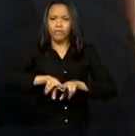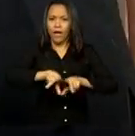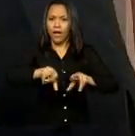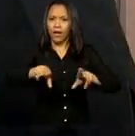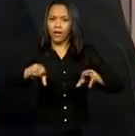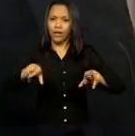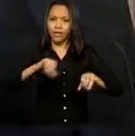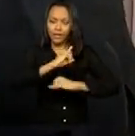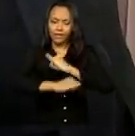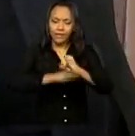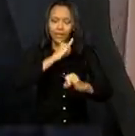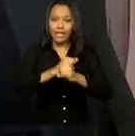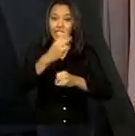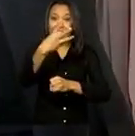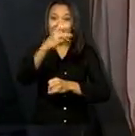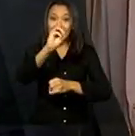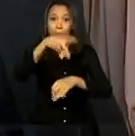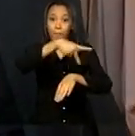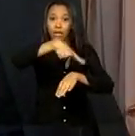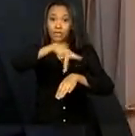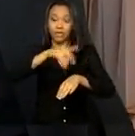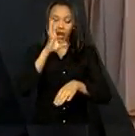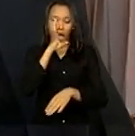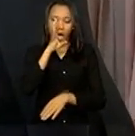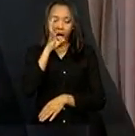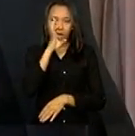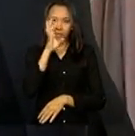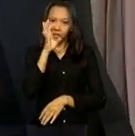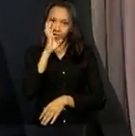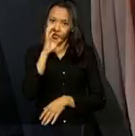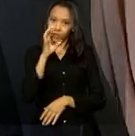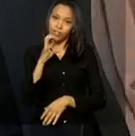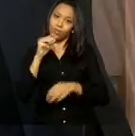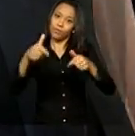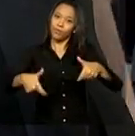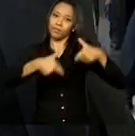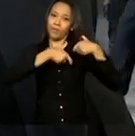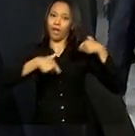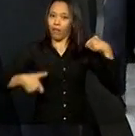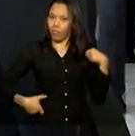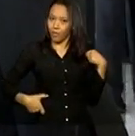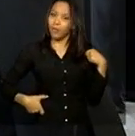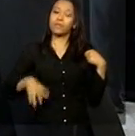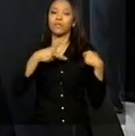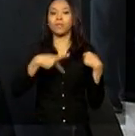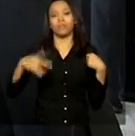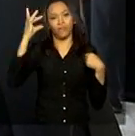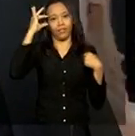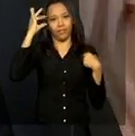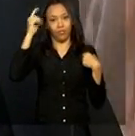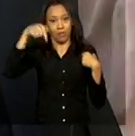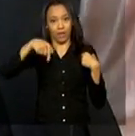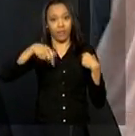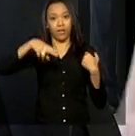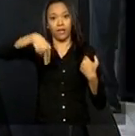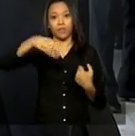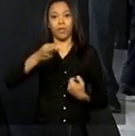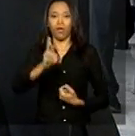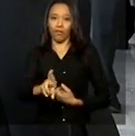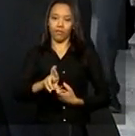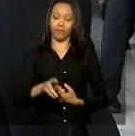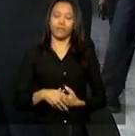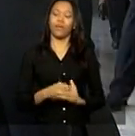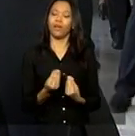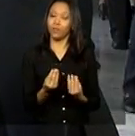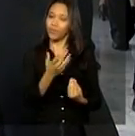30 países acompanham neste momento a posse presidencial através do streaming da TV NBR. Excelente. Muita